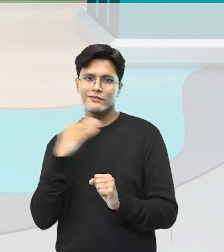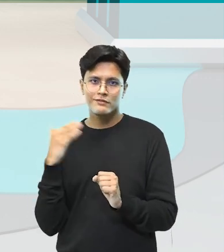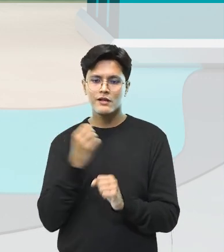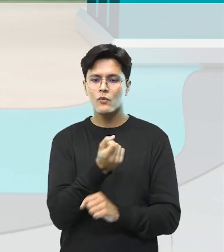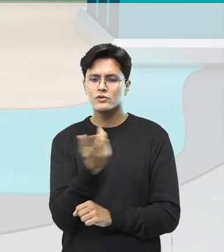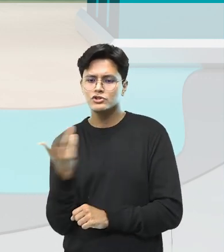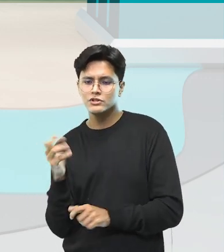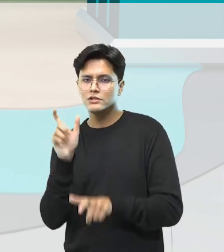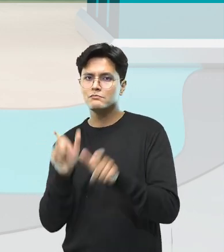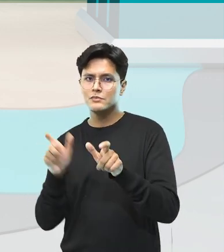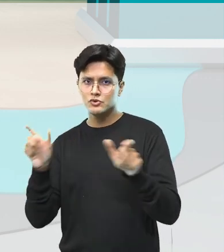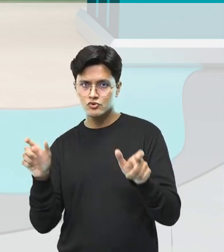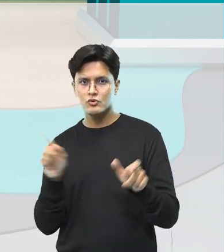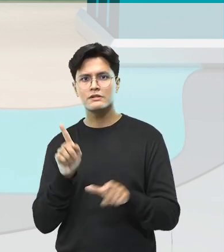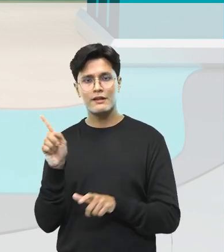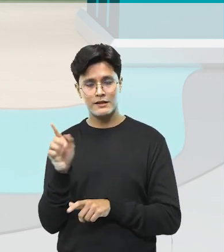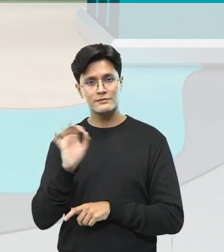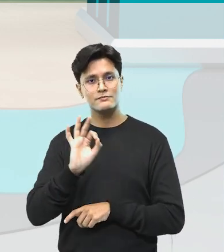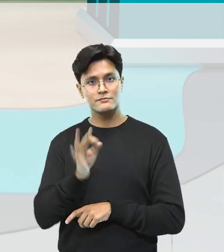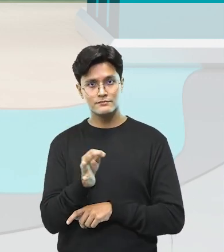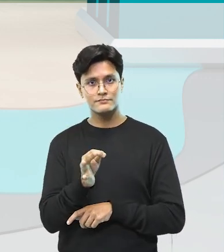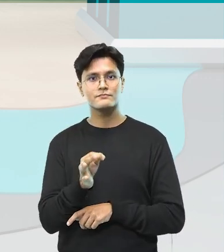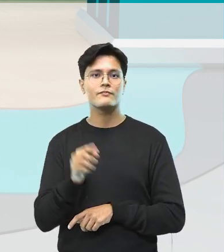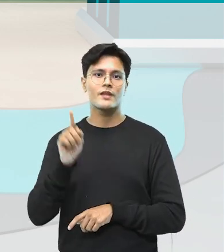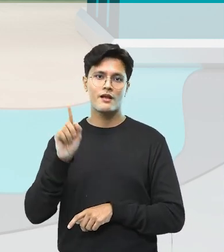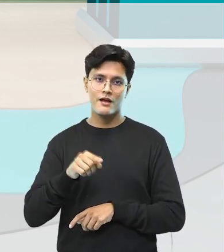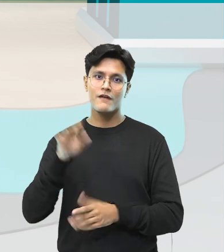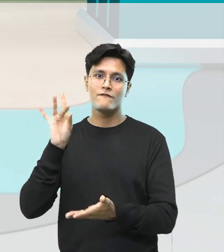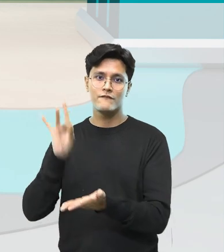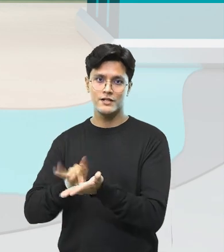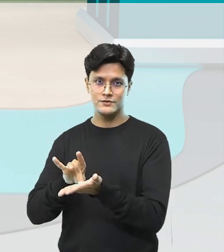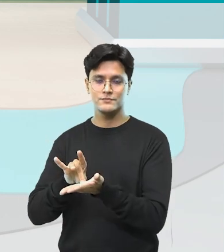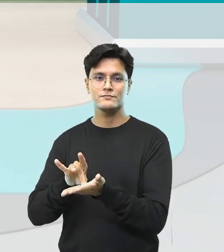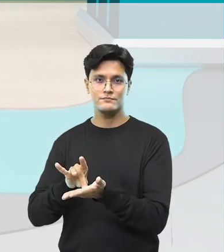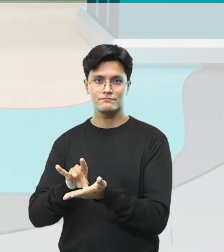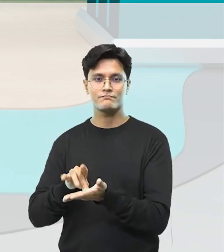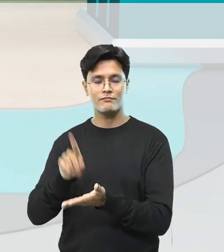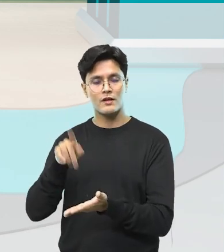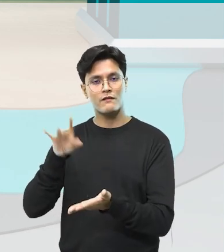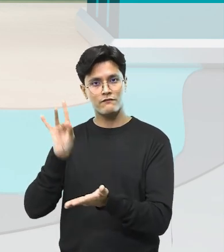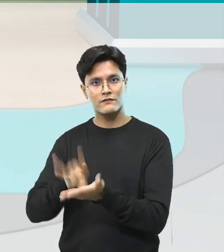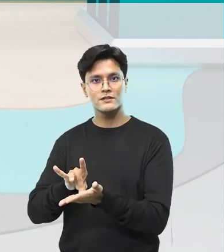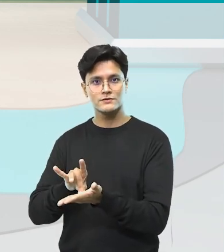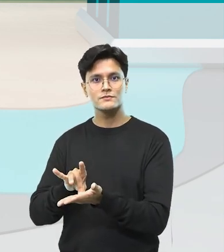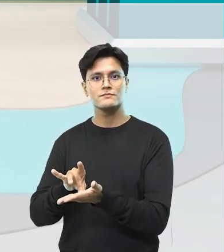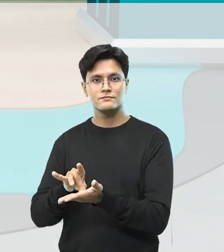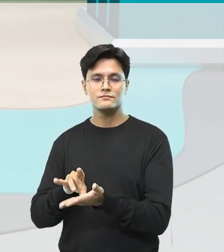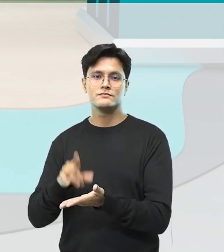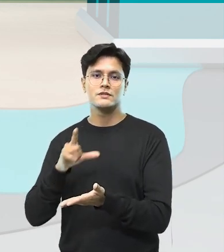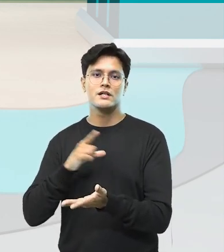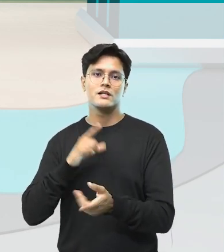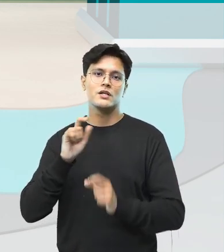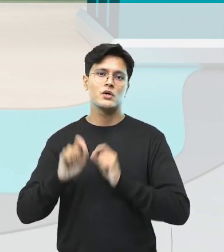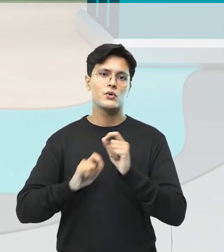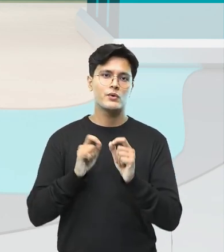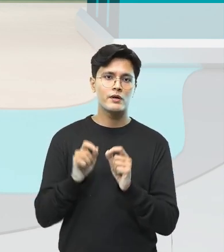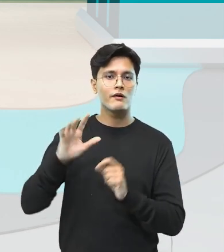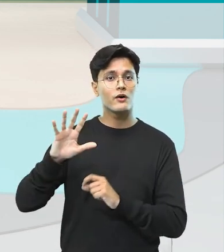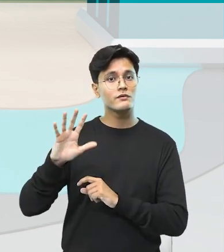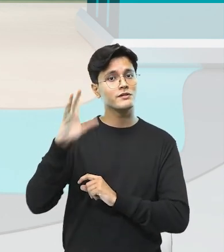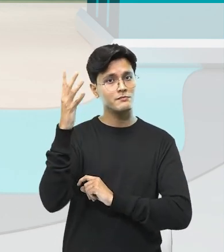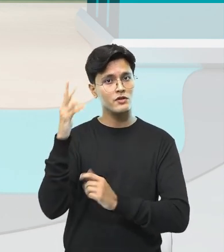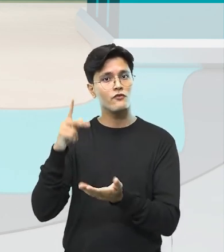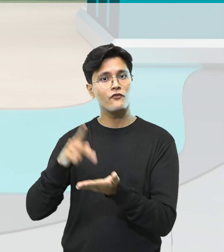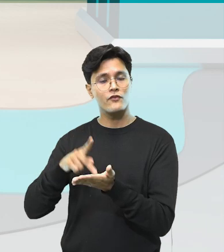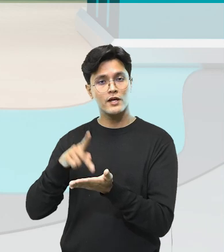ano por causa do calor, certo? Isso é um fato. É um fato. Tem ali, né, algo real, algo